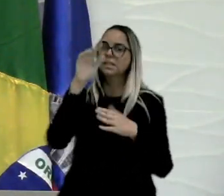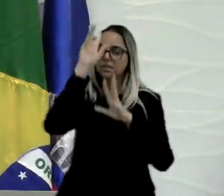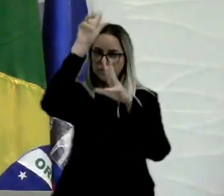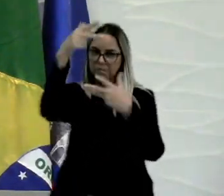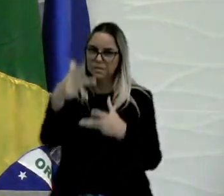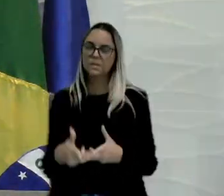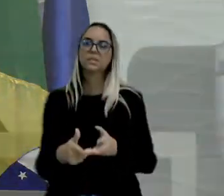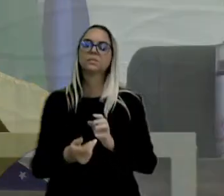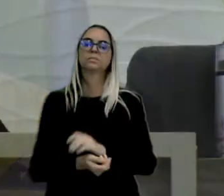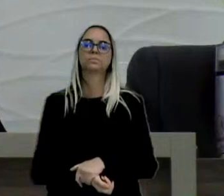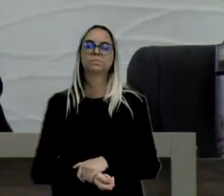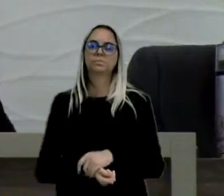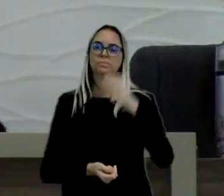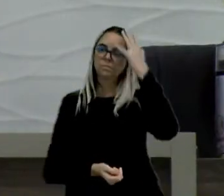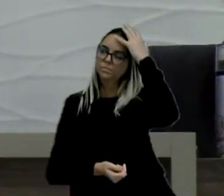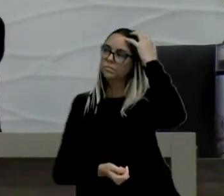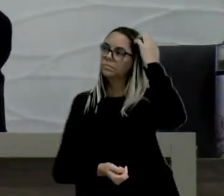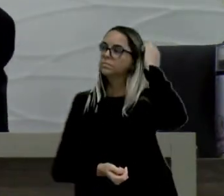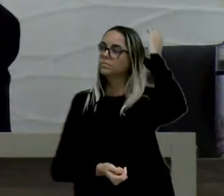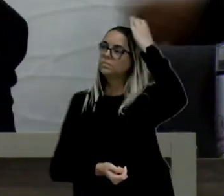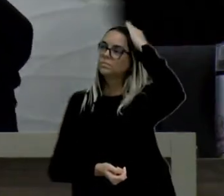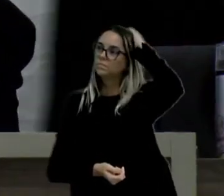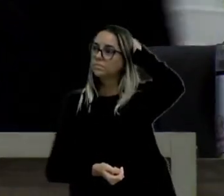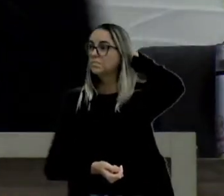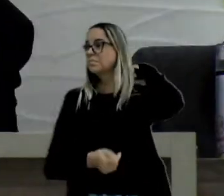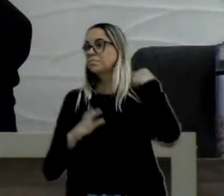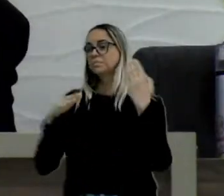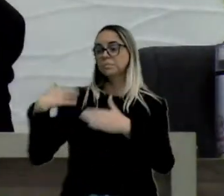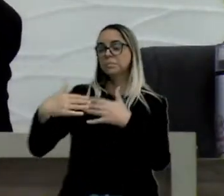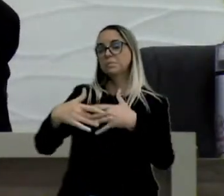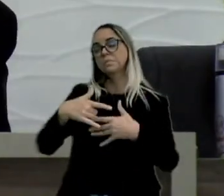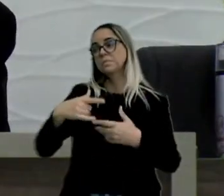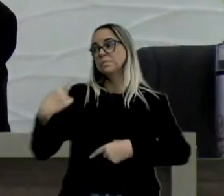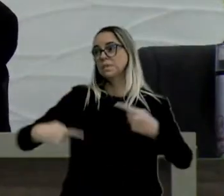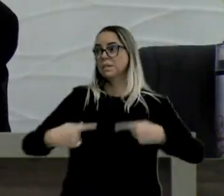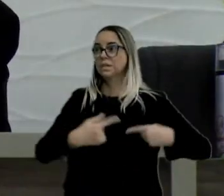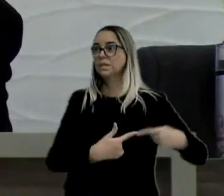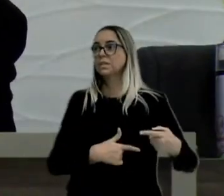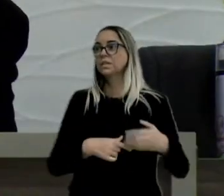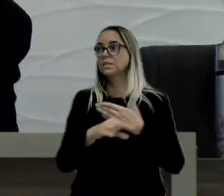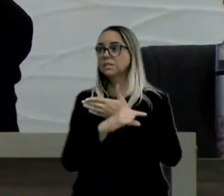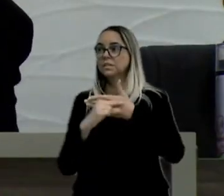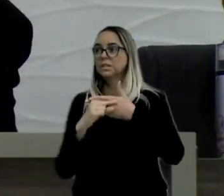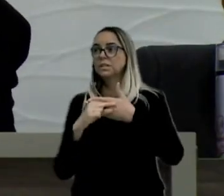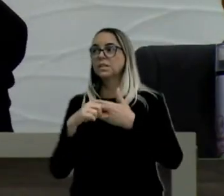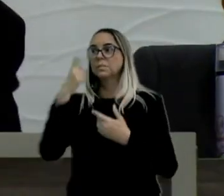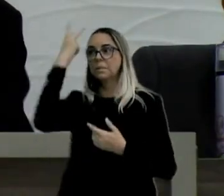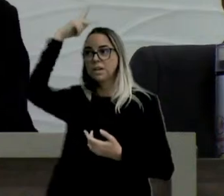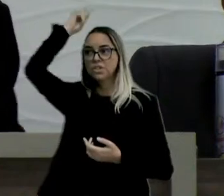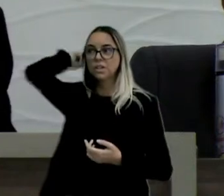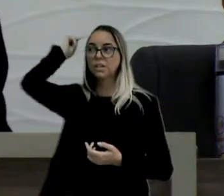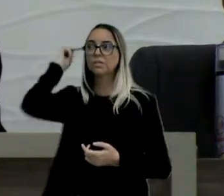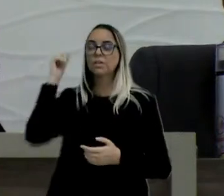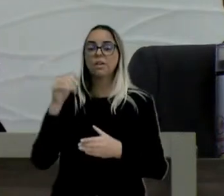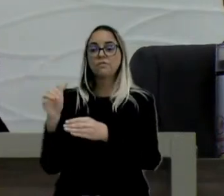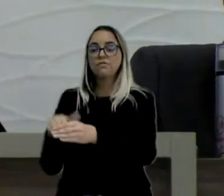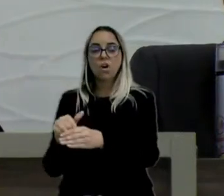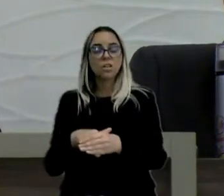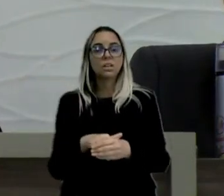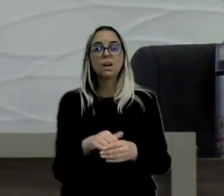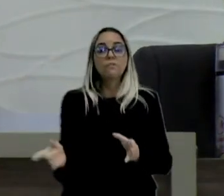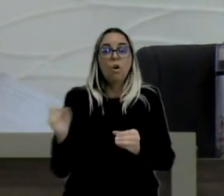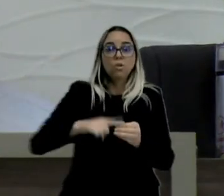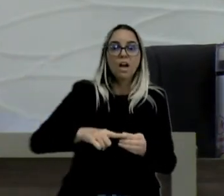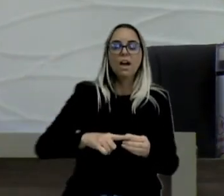excelência contin continua discussão o requerimento do Vereador Pachequinho que pede para votar os carros pipa pelo